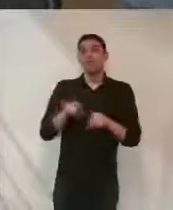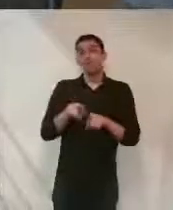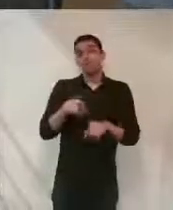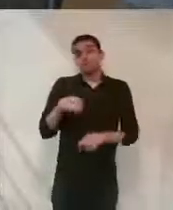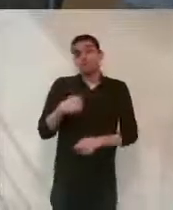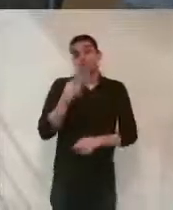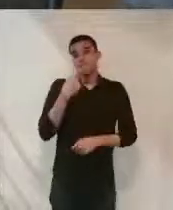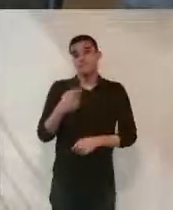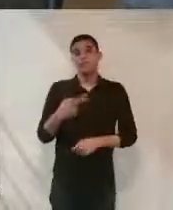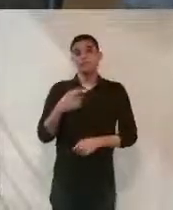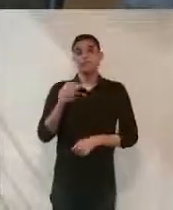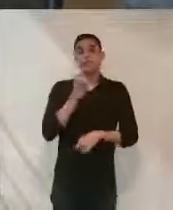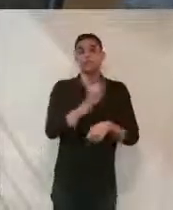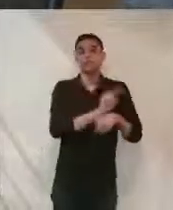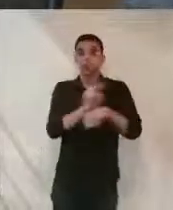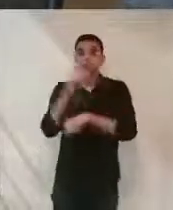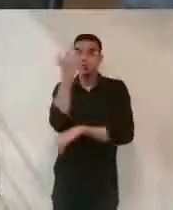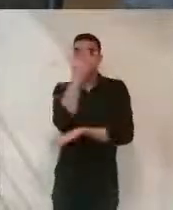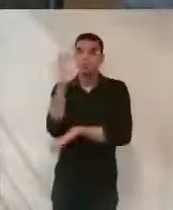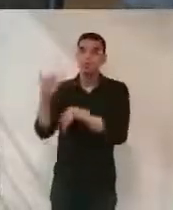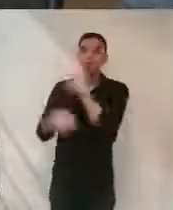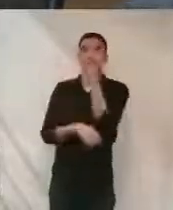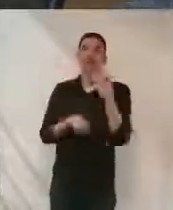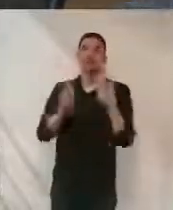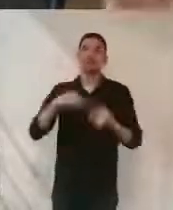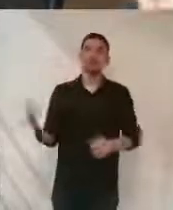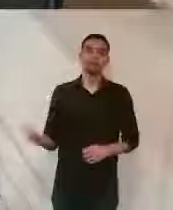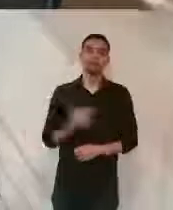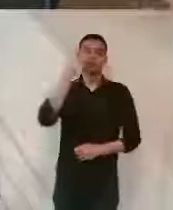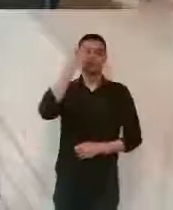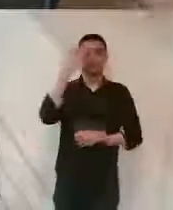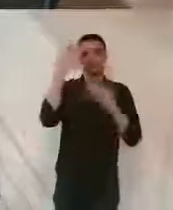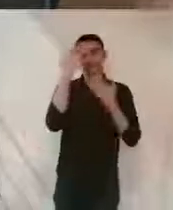cuidar do meio ambiente é a nossa natureza. Muito obrigada.